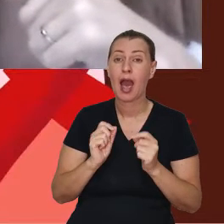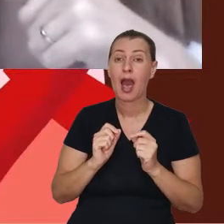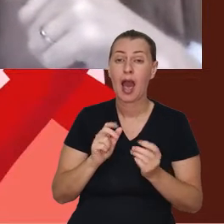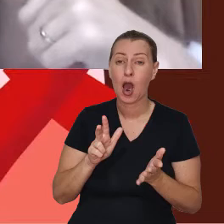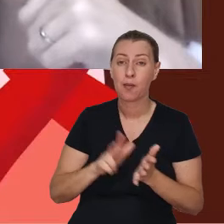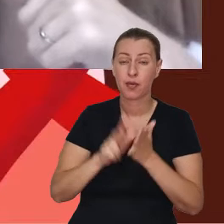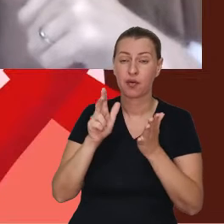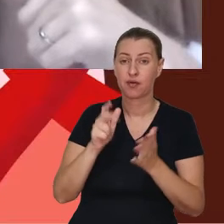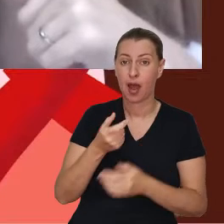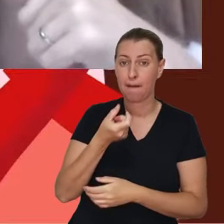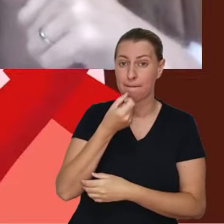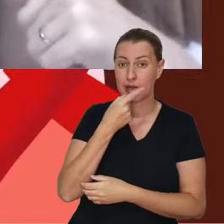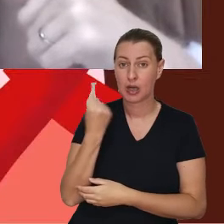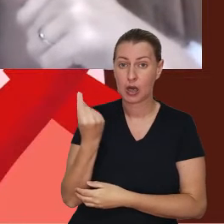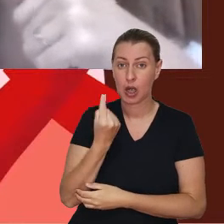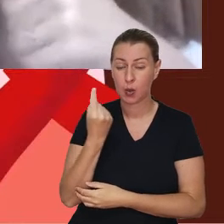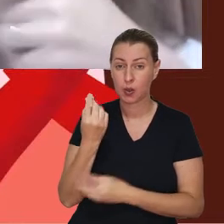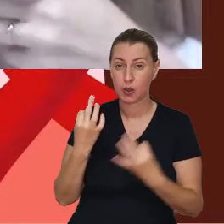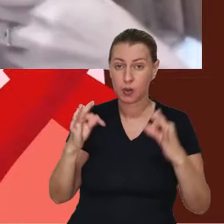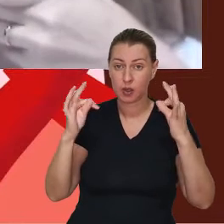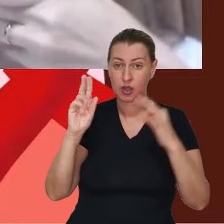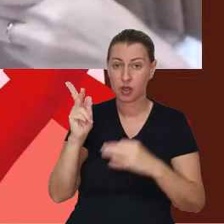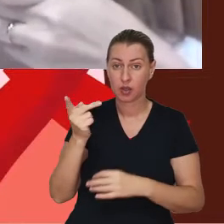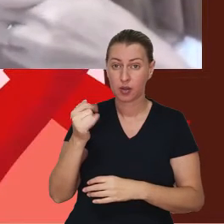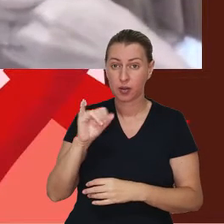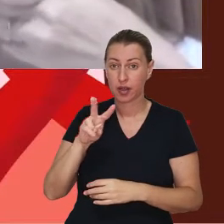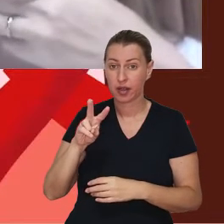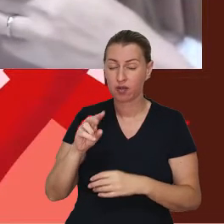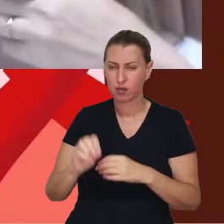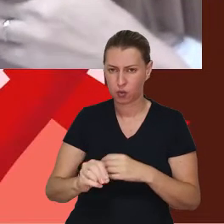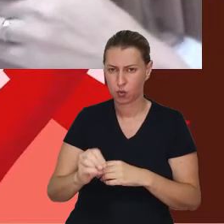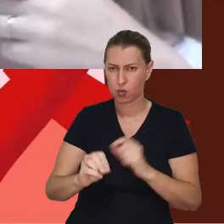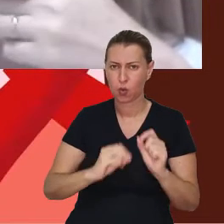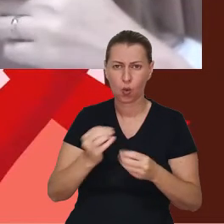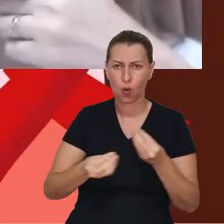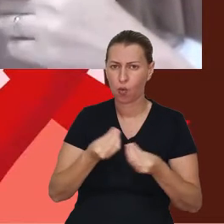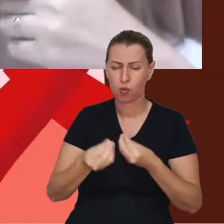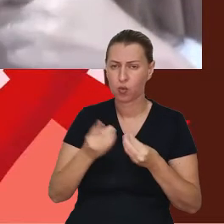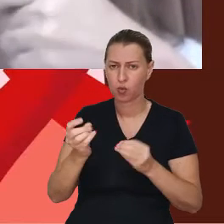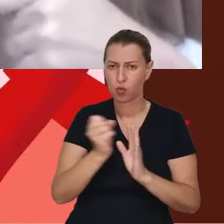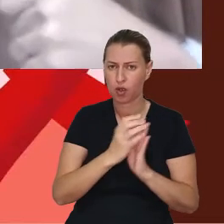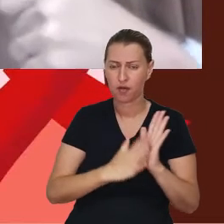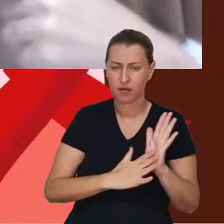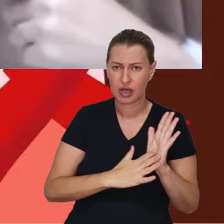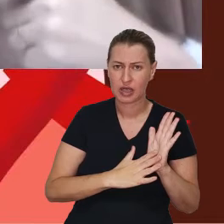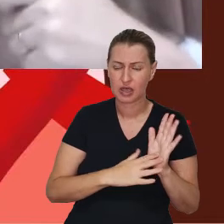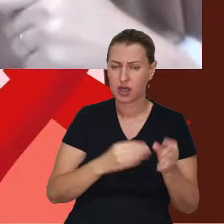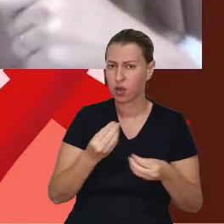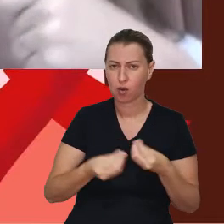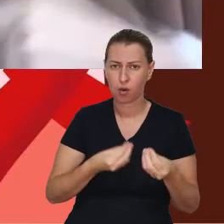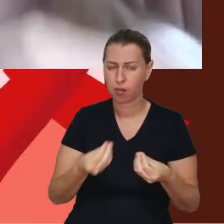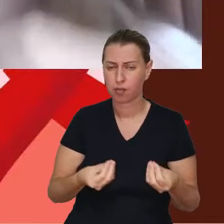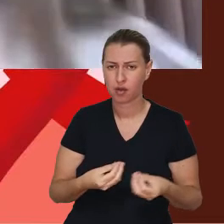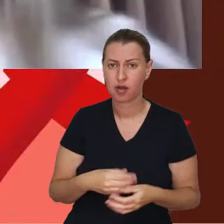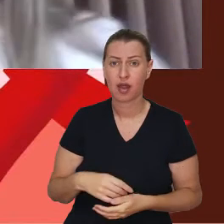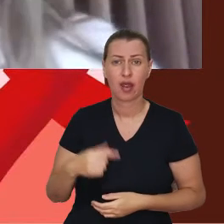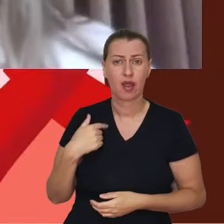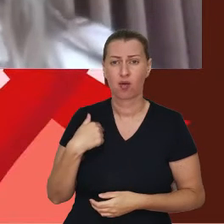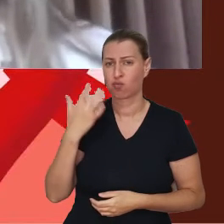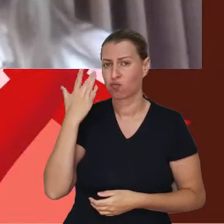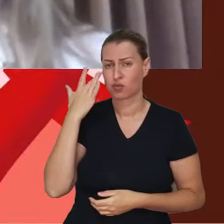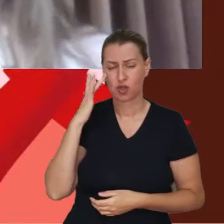para o tratamento de infecção pelo HIV. Como você avalia isso? Aí ele pula um pouquinho, não é da PrEP. Eu acho que... Eu não